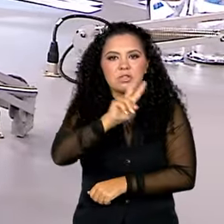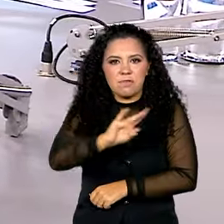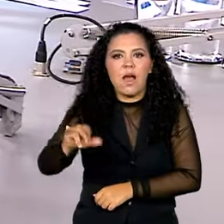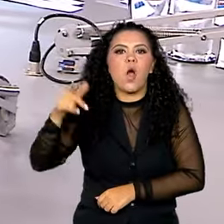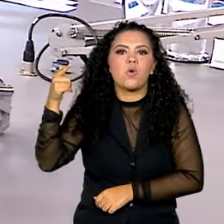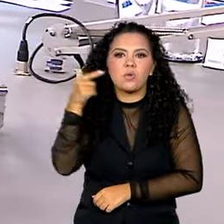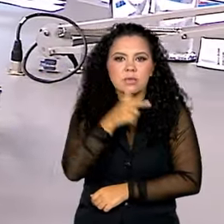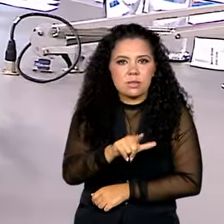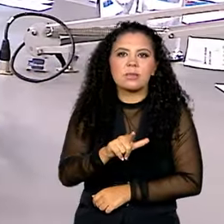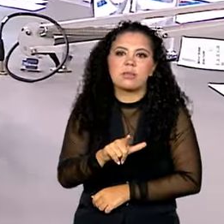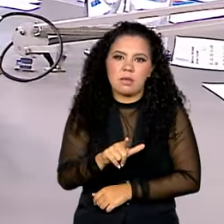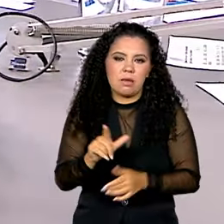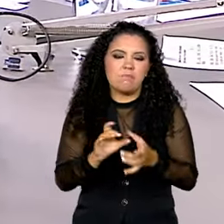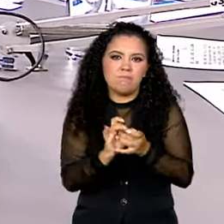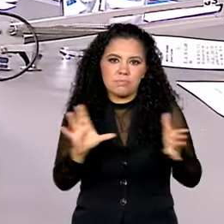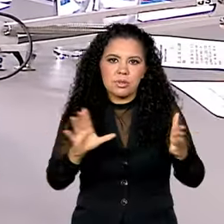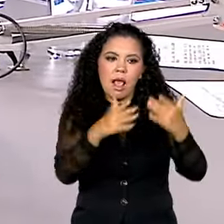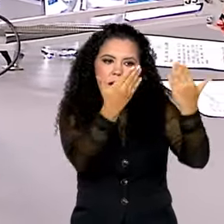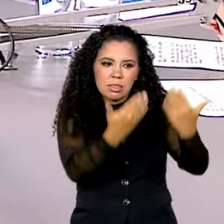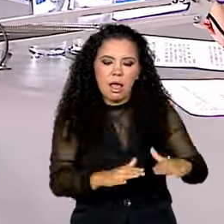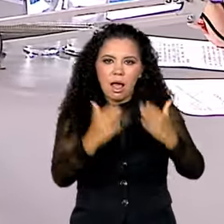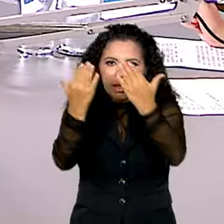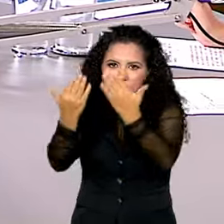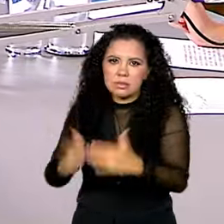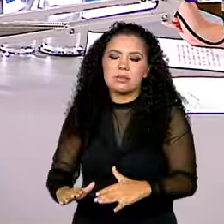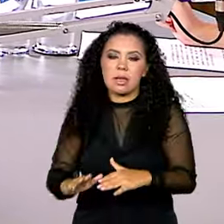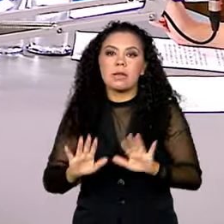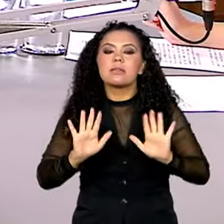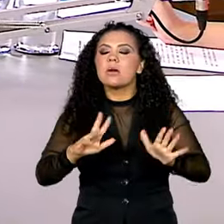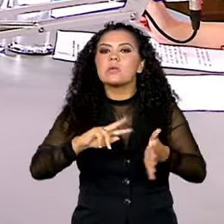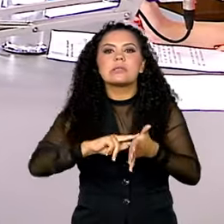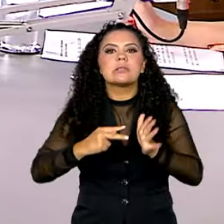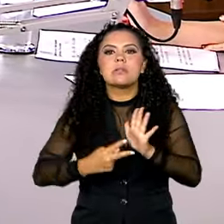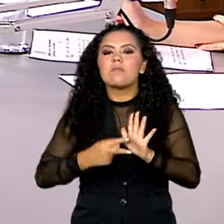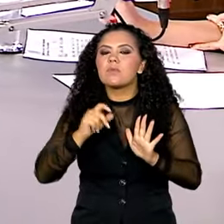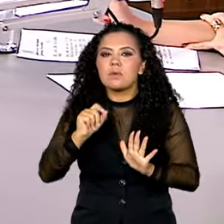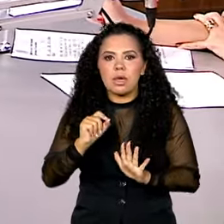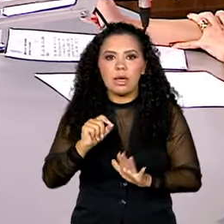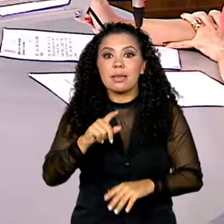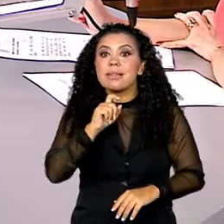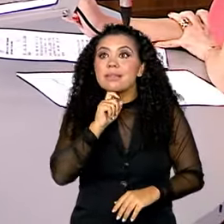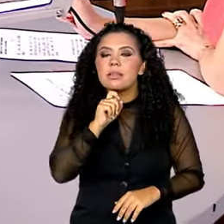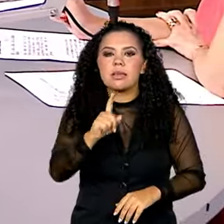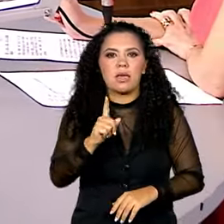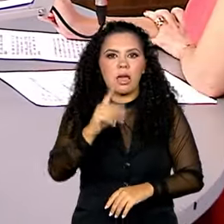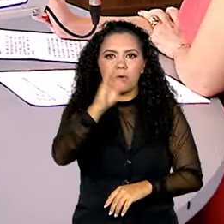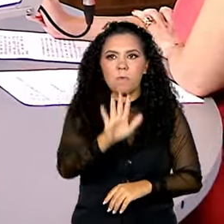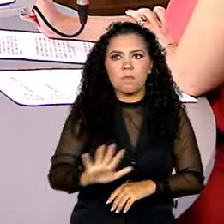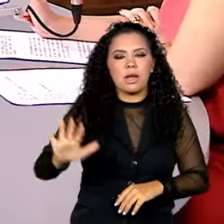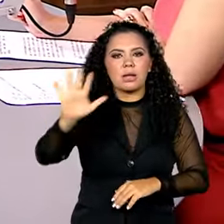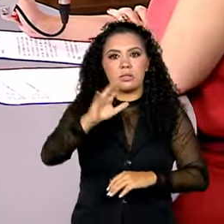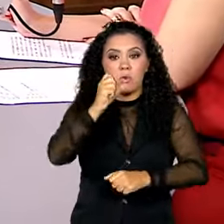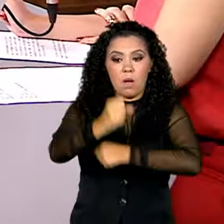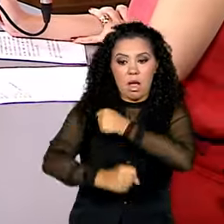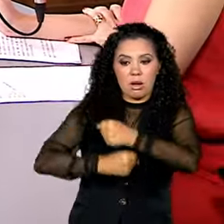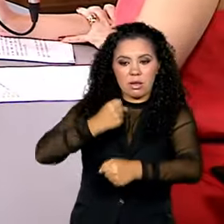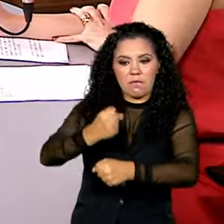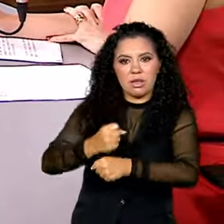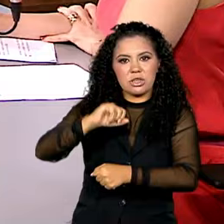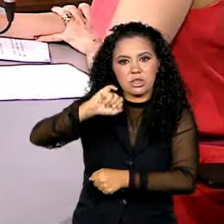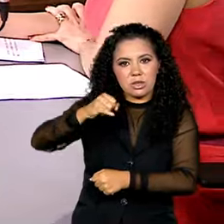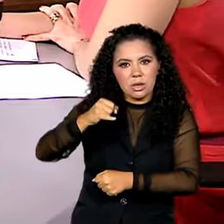217 mil solicitações estarão sendo analisadas. Significa dizer que ninguém no país, em janeiro, terá a